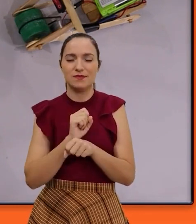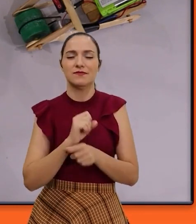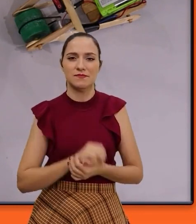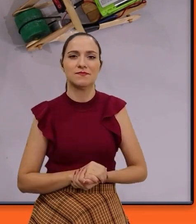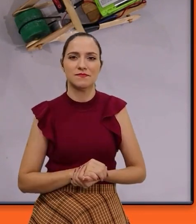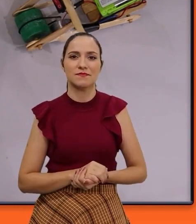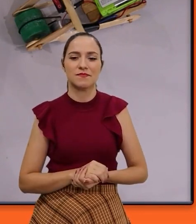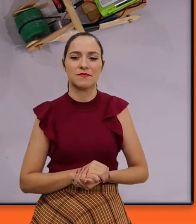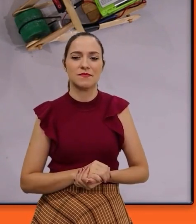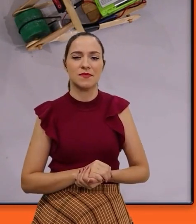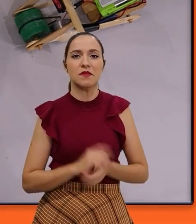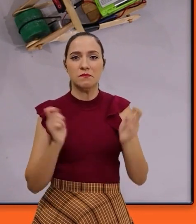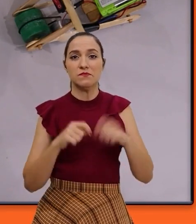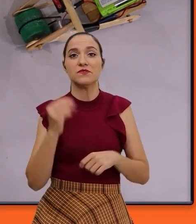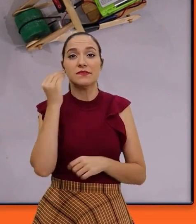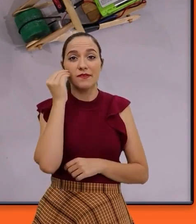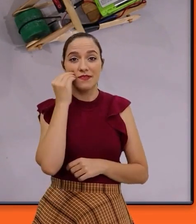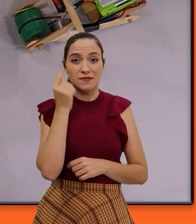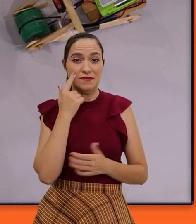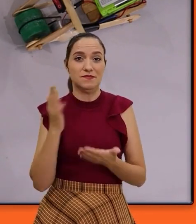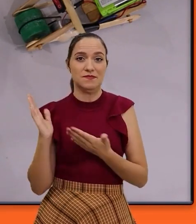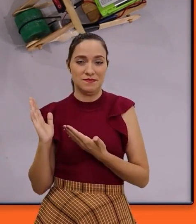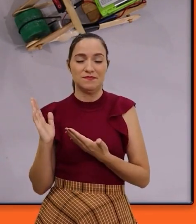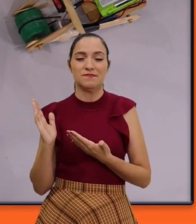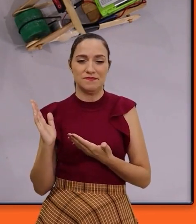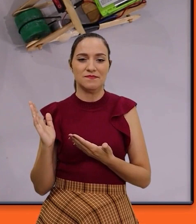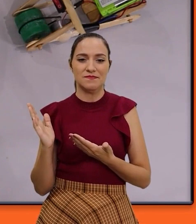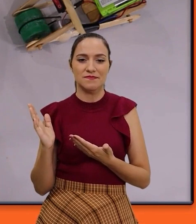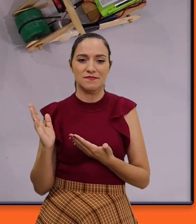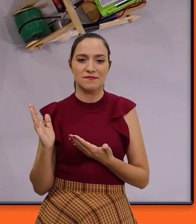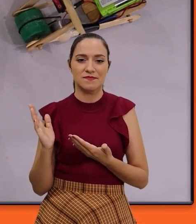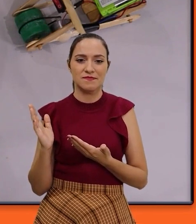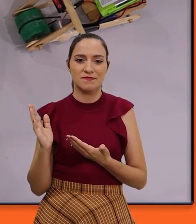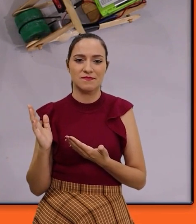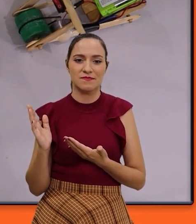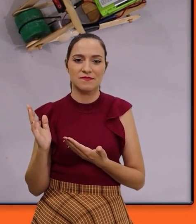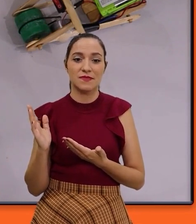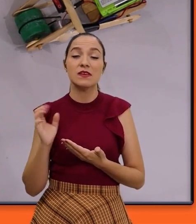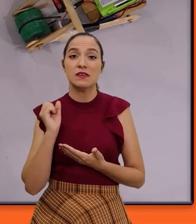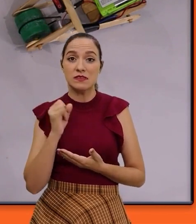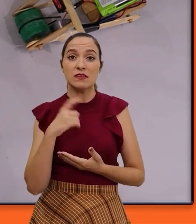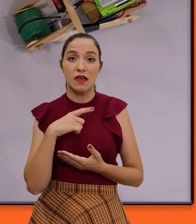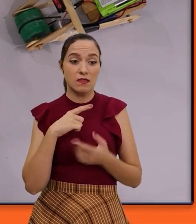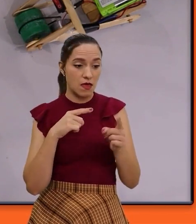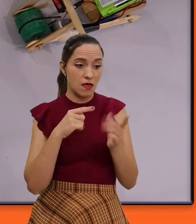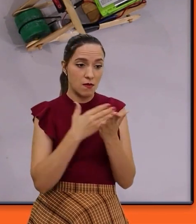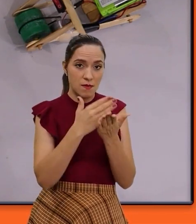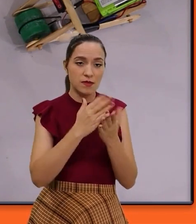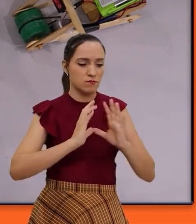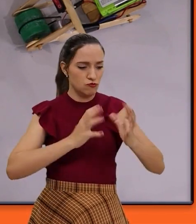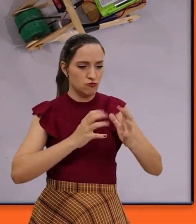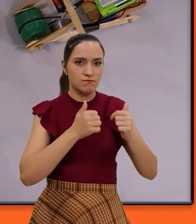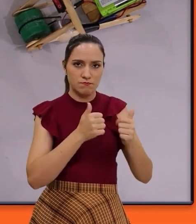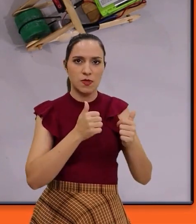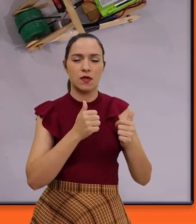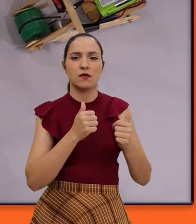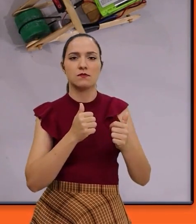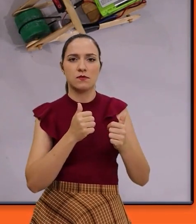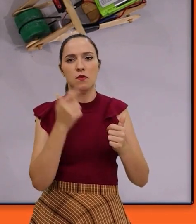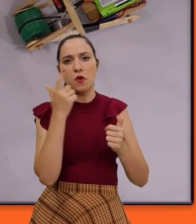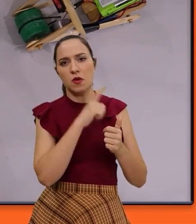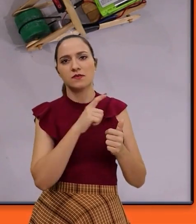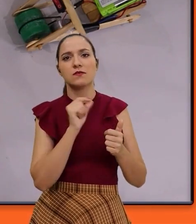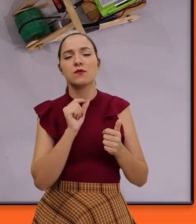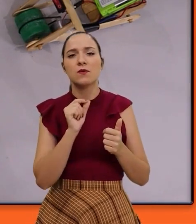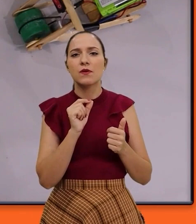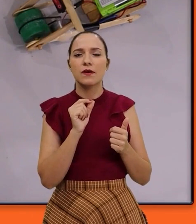né? Aqui eu faço o teste. Se na bolinha o motor estiver girando, eu inverto os fios aqui,